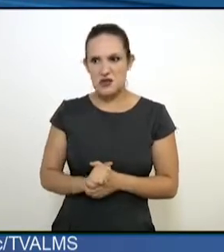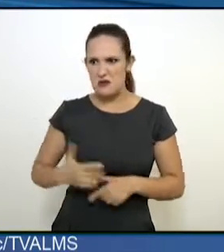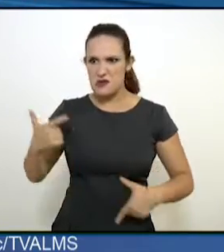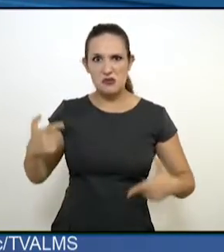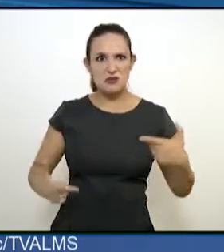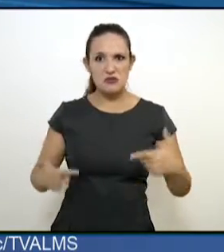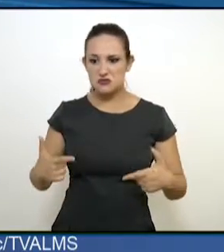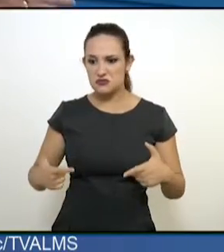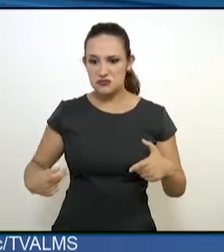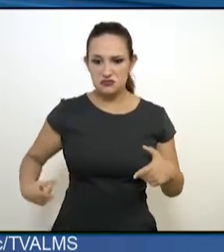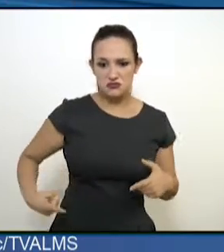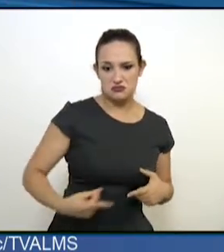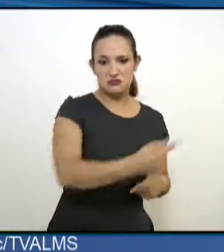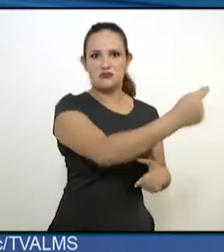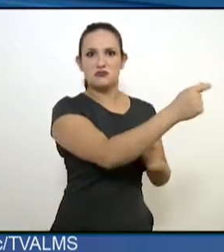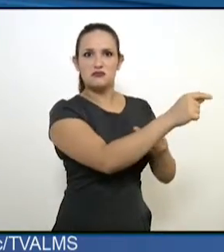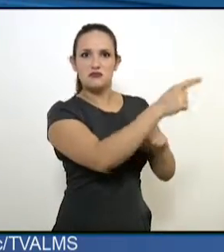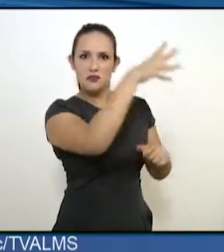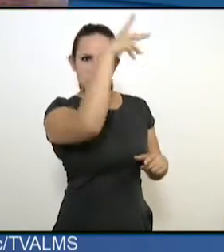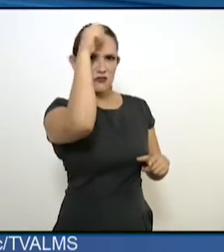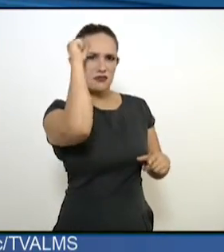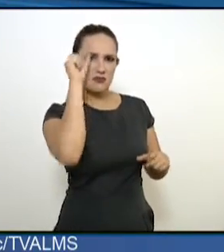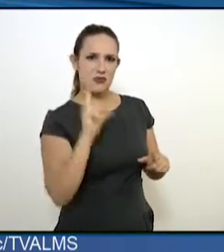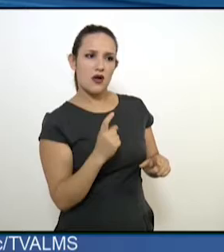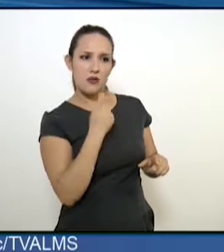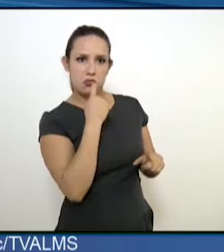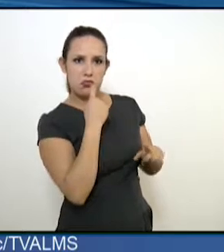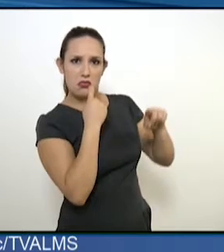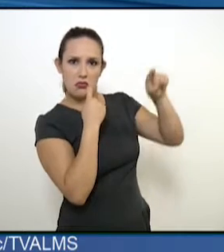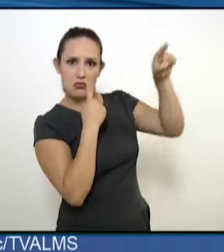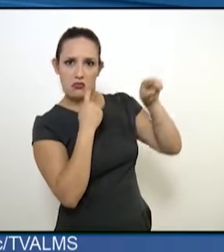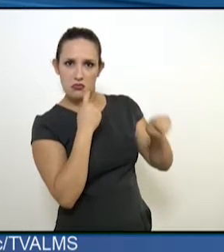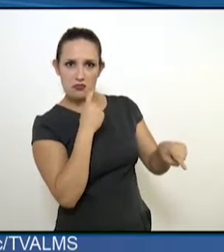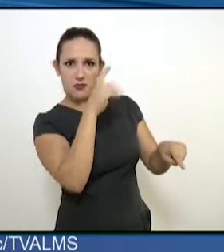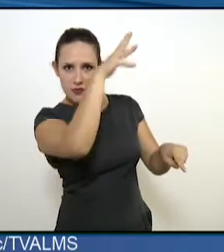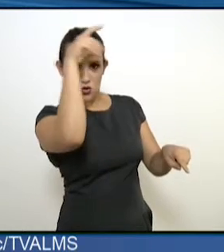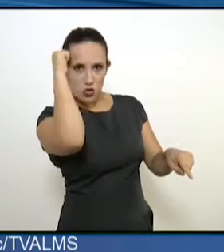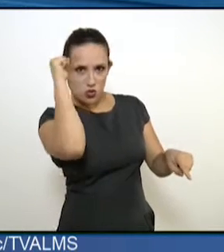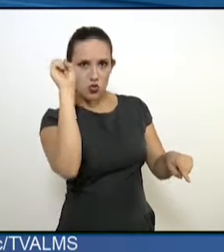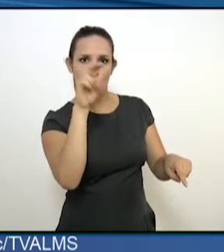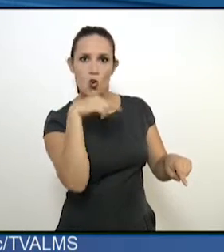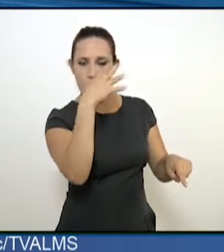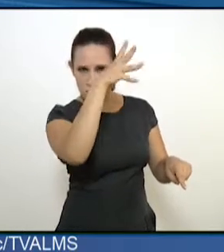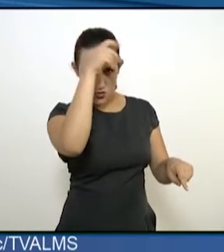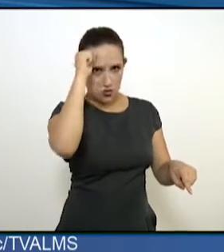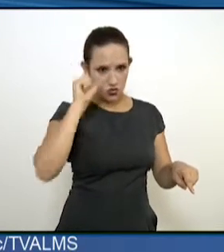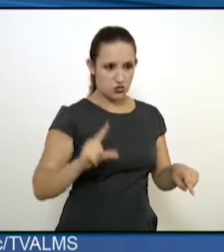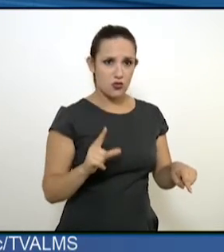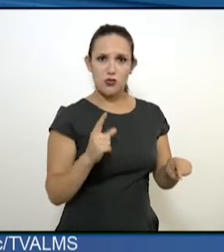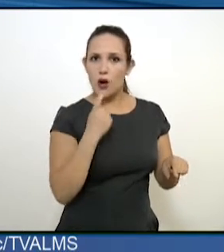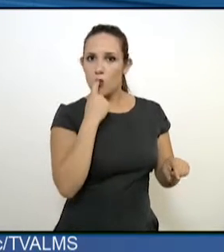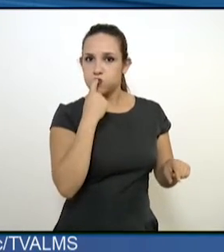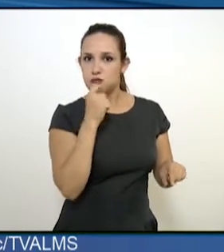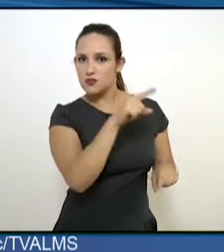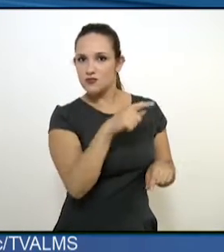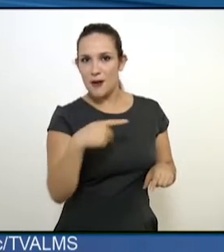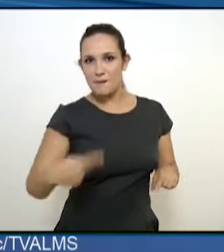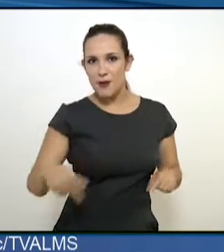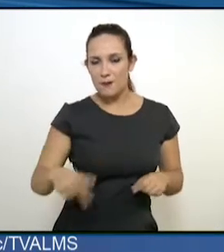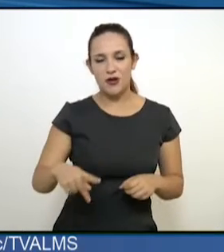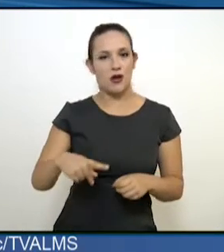para próximo de Mato Grosso do Sul, pela fronteira Mato Grosso, etc., que são próximos ao Paraguai, Bolívia e